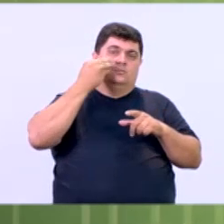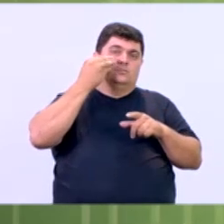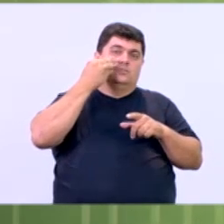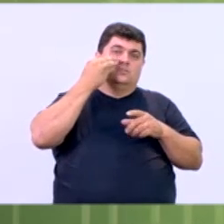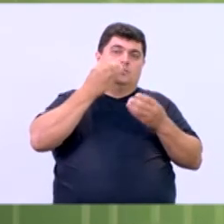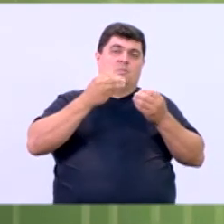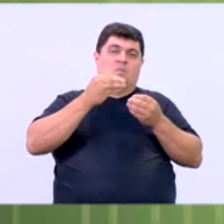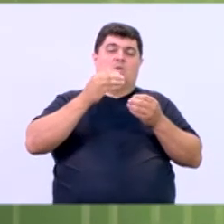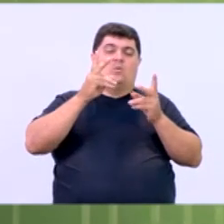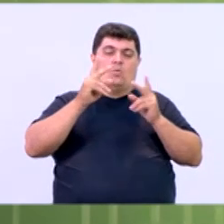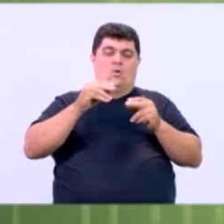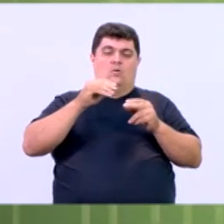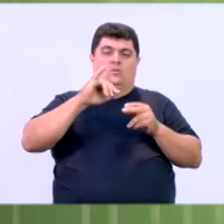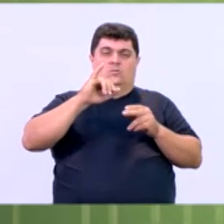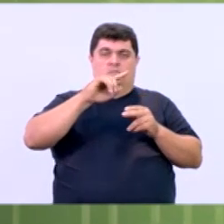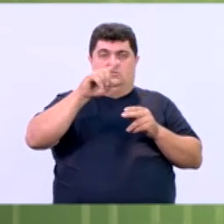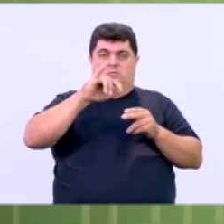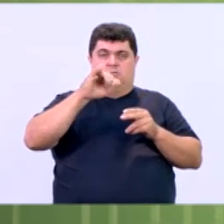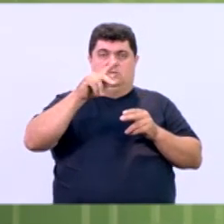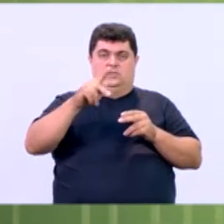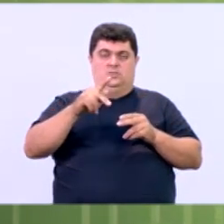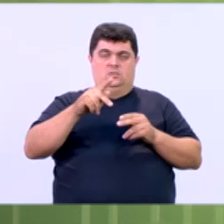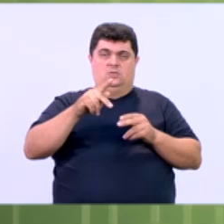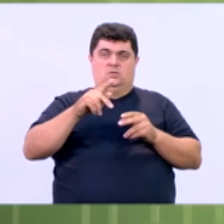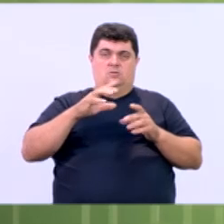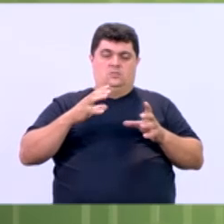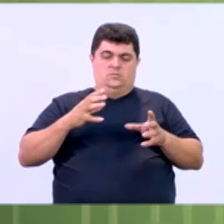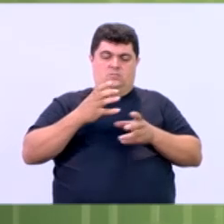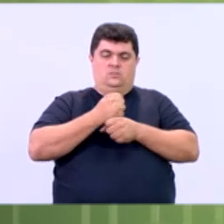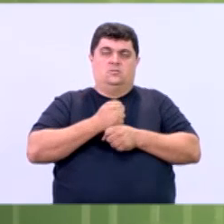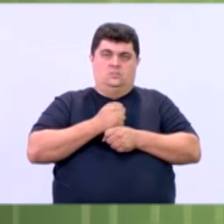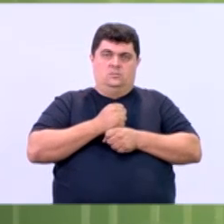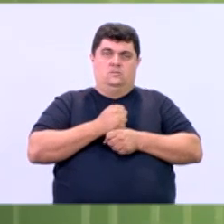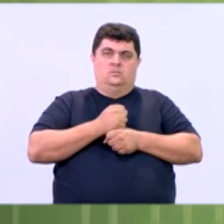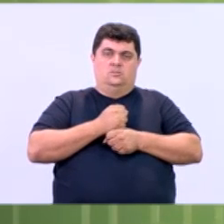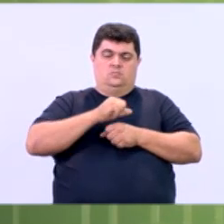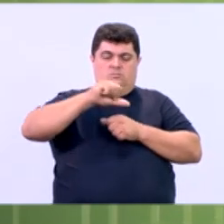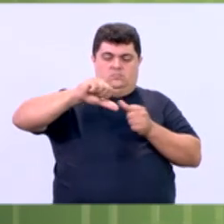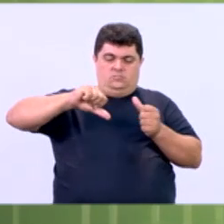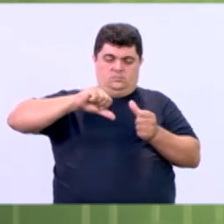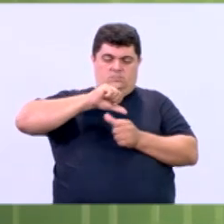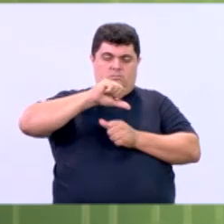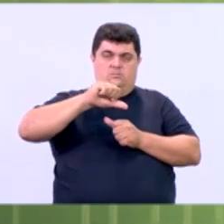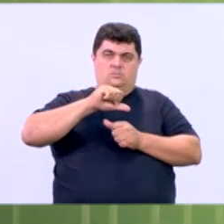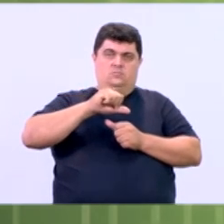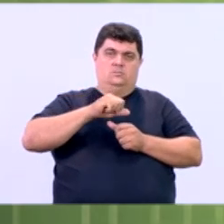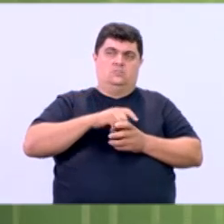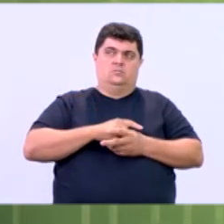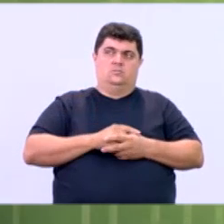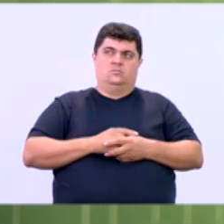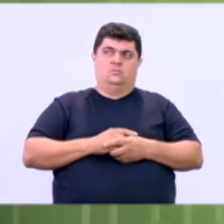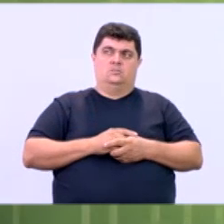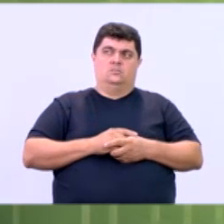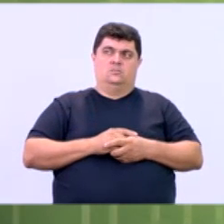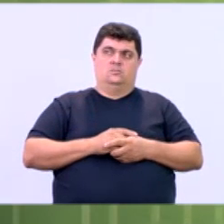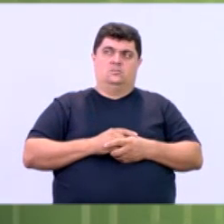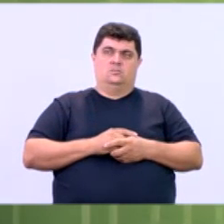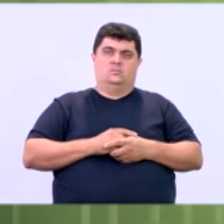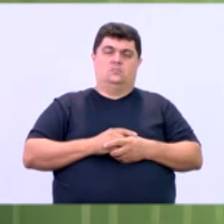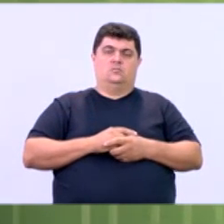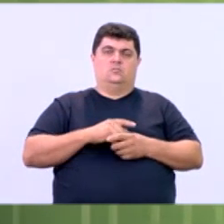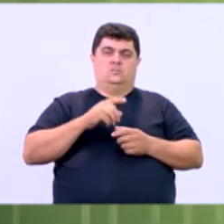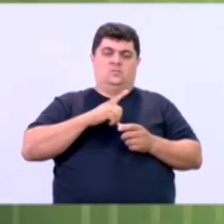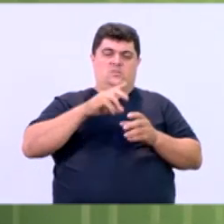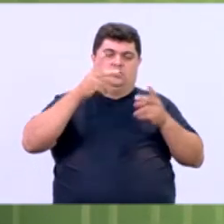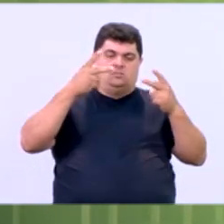como? Zipado. Você vai pegar o teu projeto que você modificou, conseguiu alterar, acrescentar